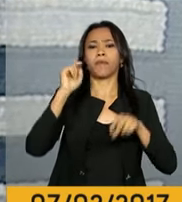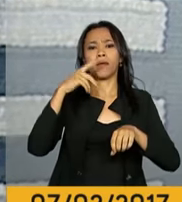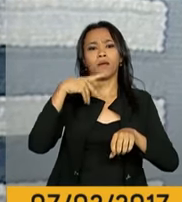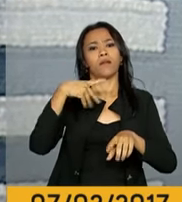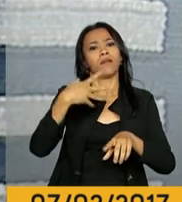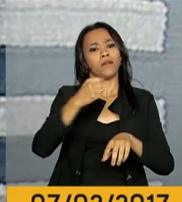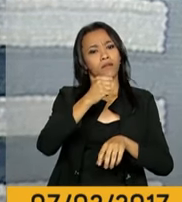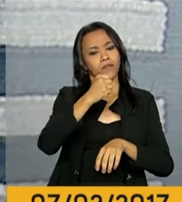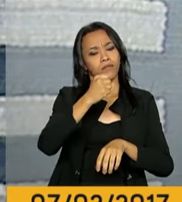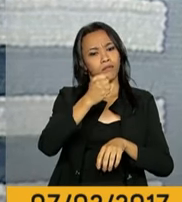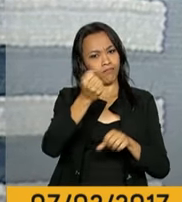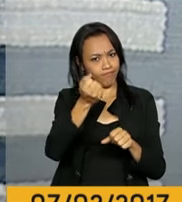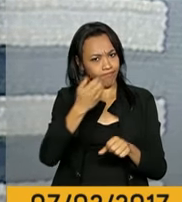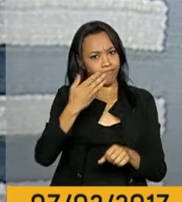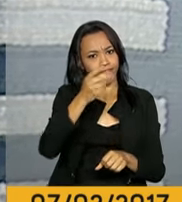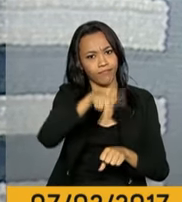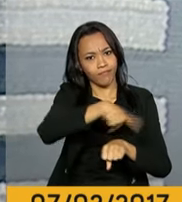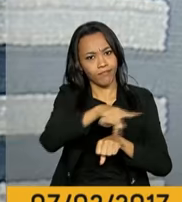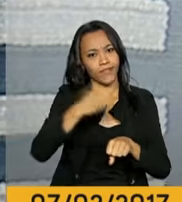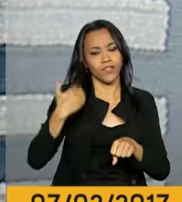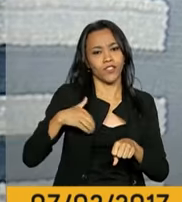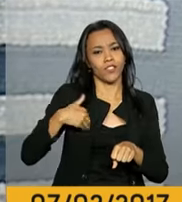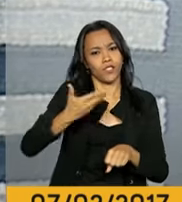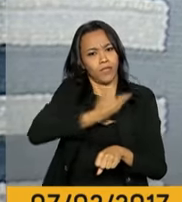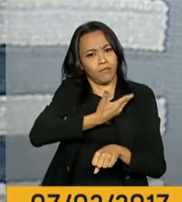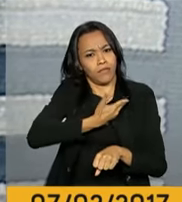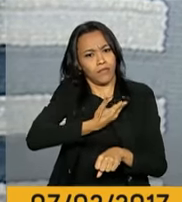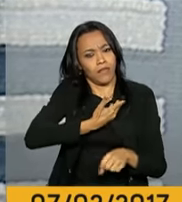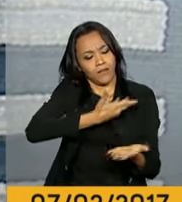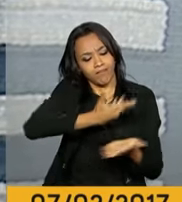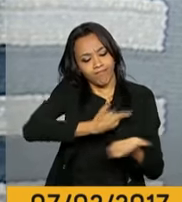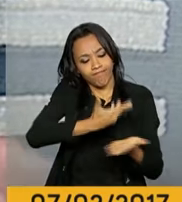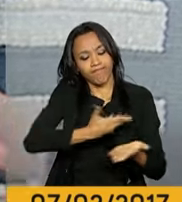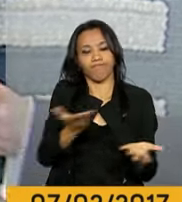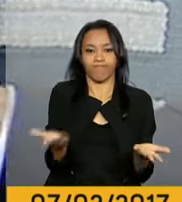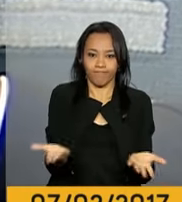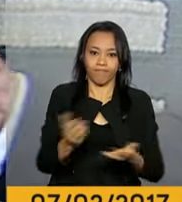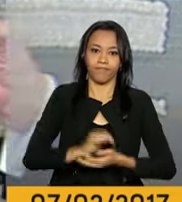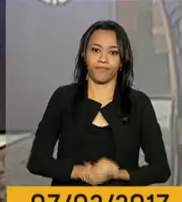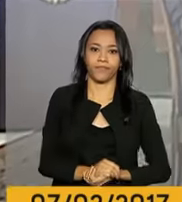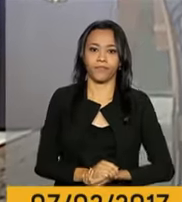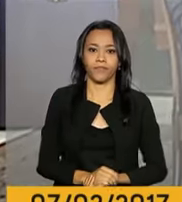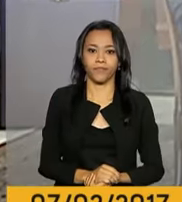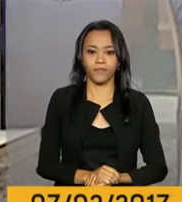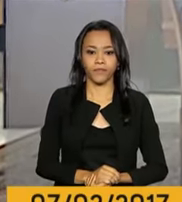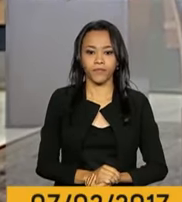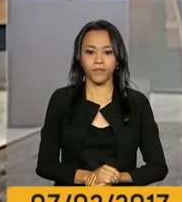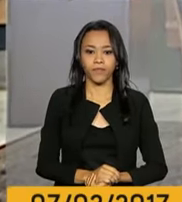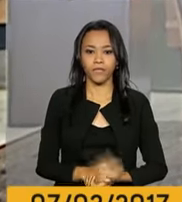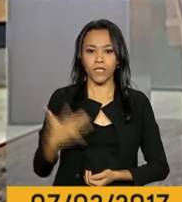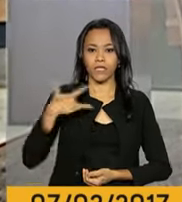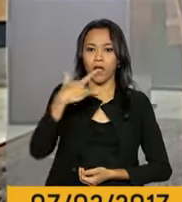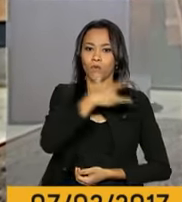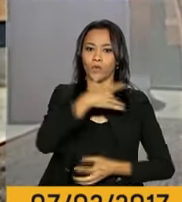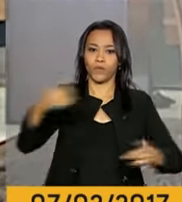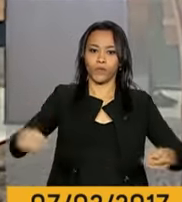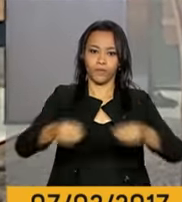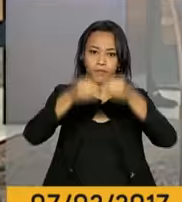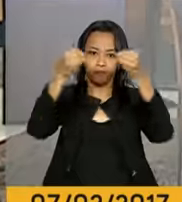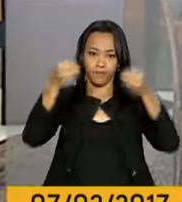povo irmão pela amizade fraternal que nos une saúde